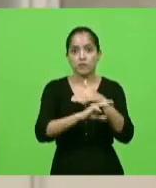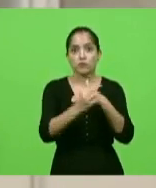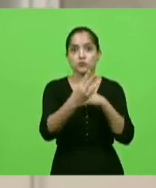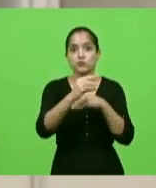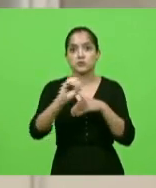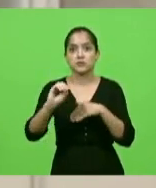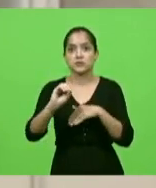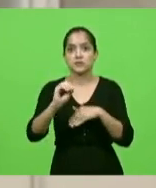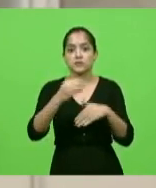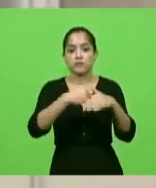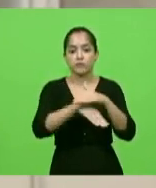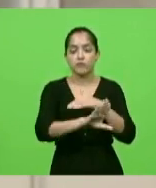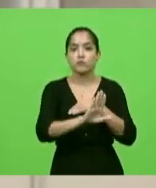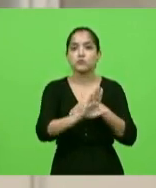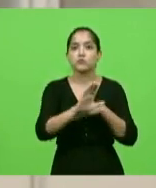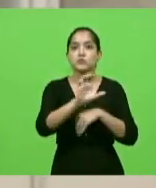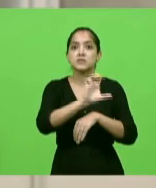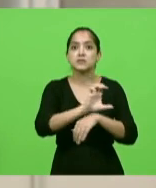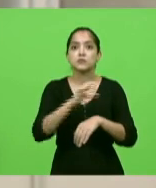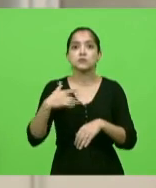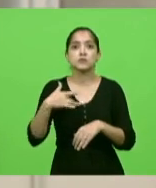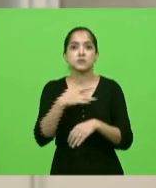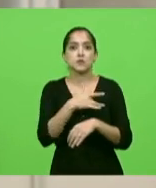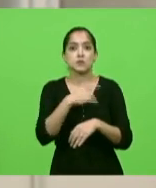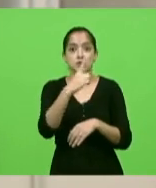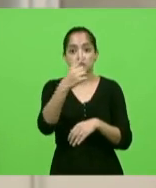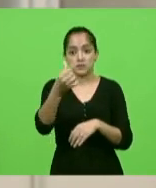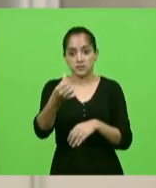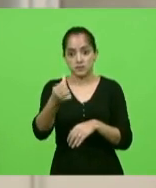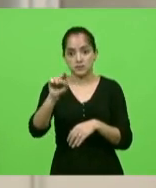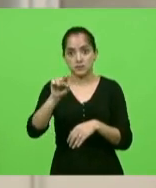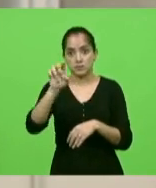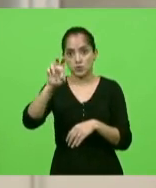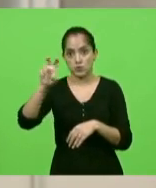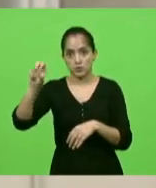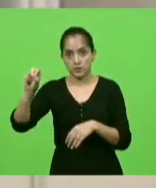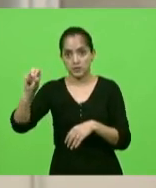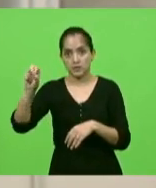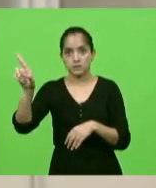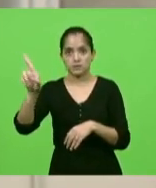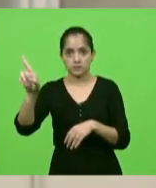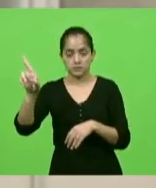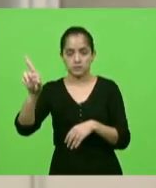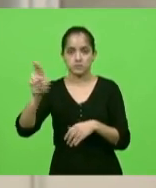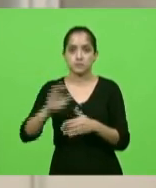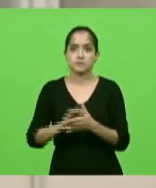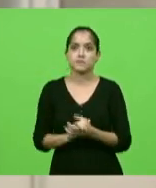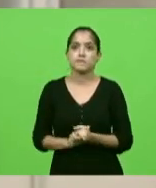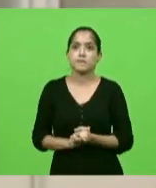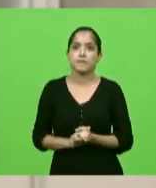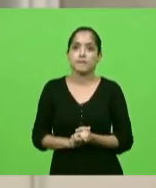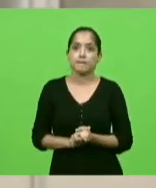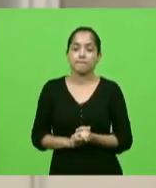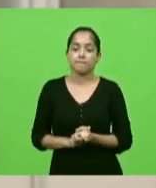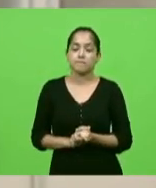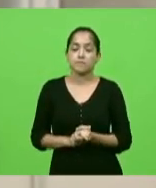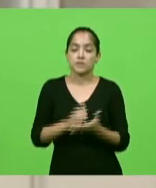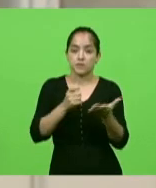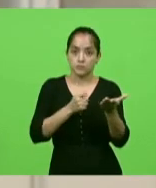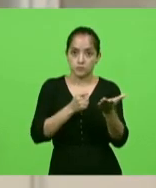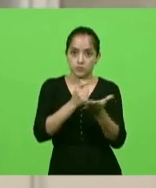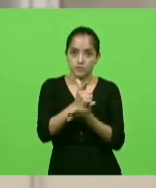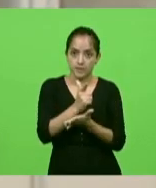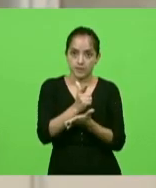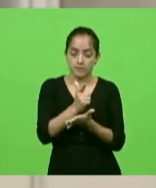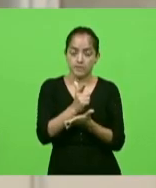do fundo Estadual de Saúde e 16 milhões e quinhentos da fonte sem e os